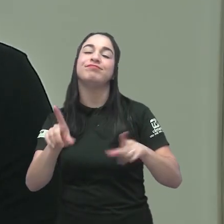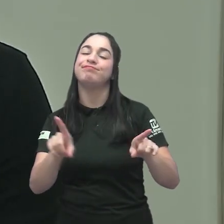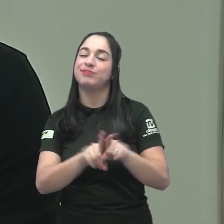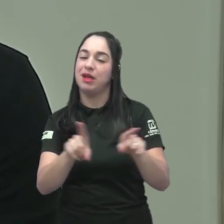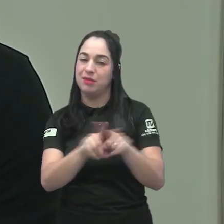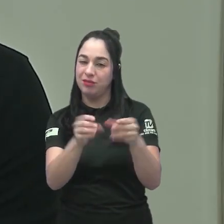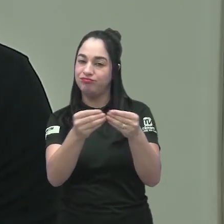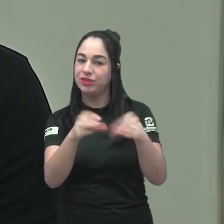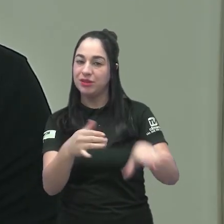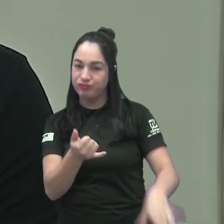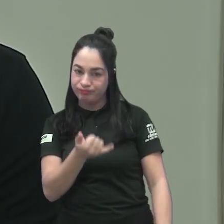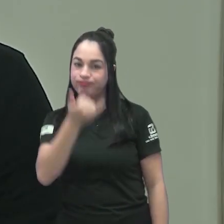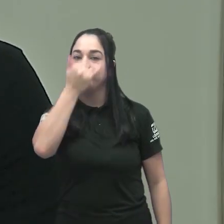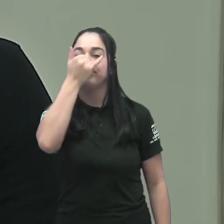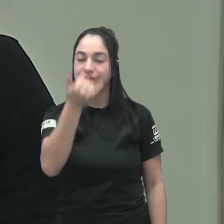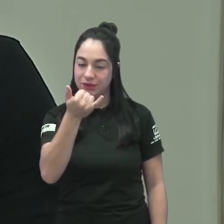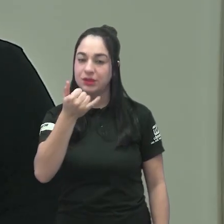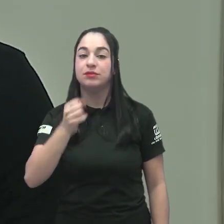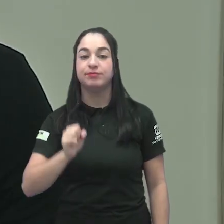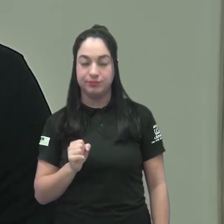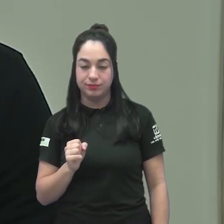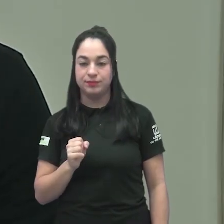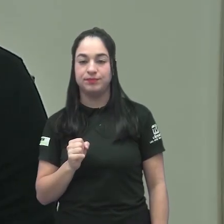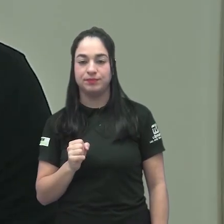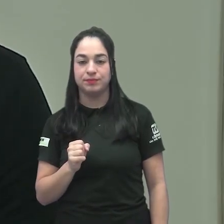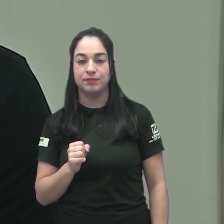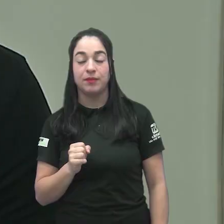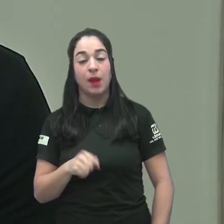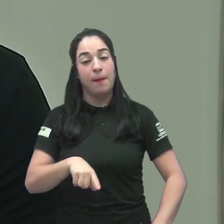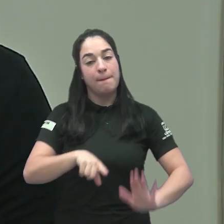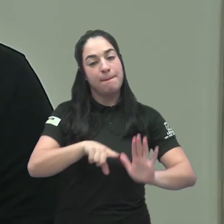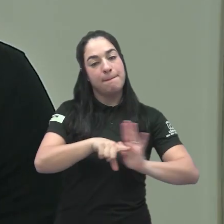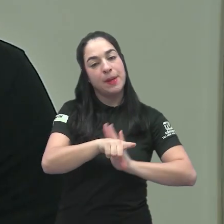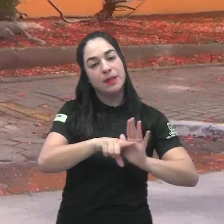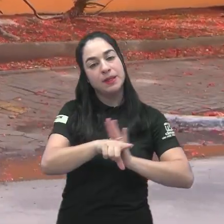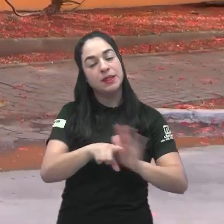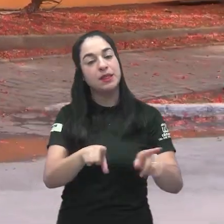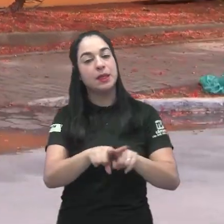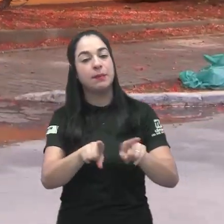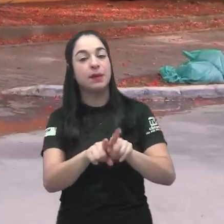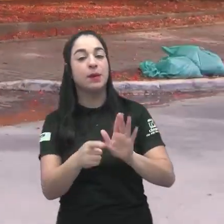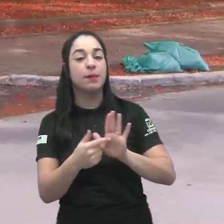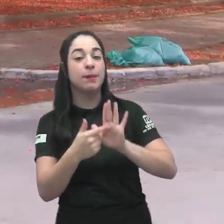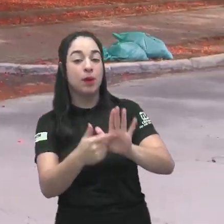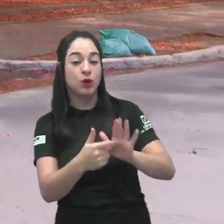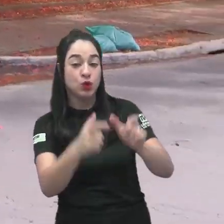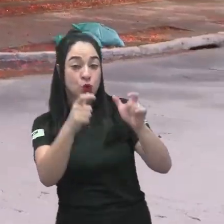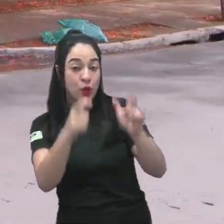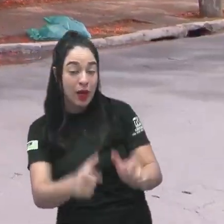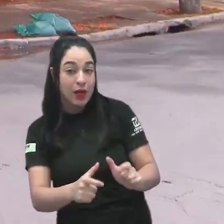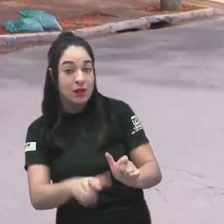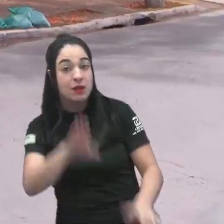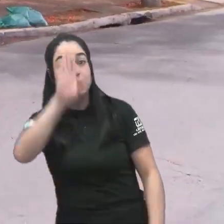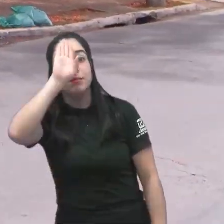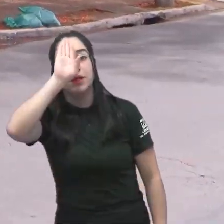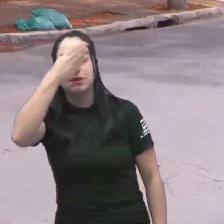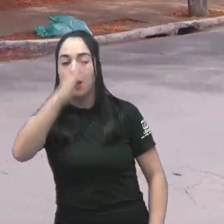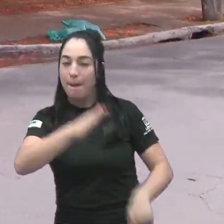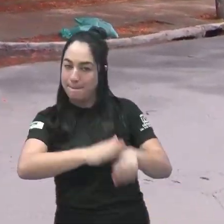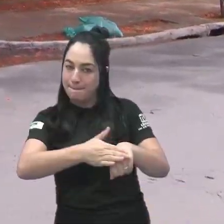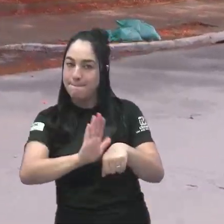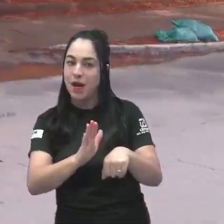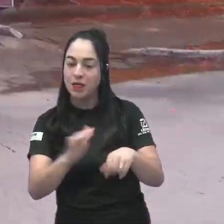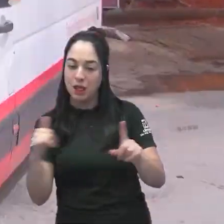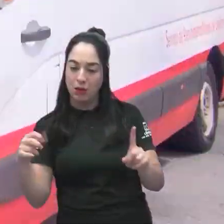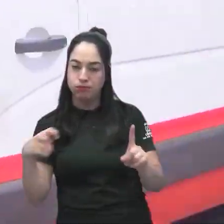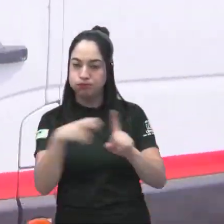o uso do celular também tem contribuído para poder tirar a atenção das pessoas. Os dados também revelaram onde esses